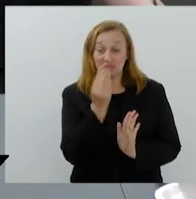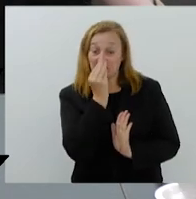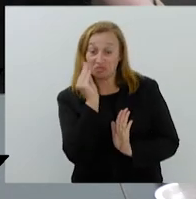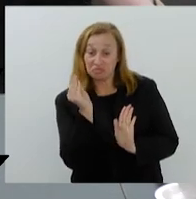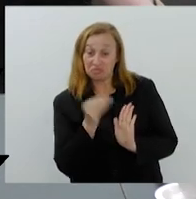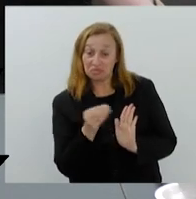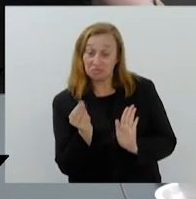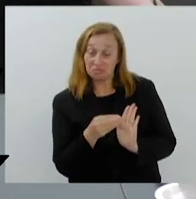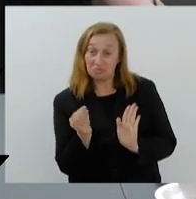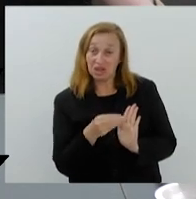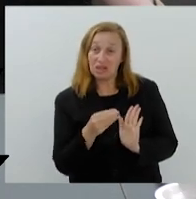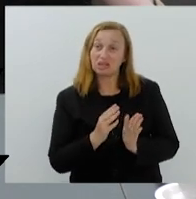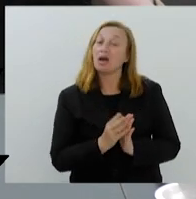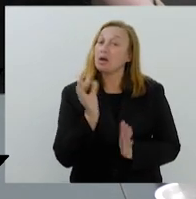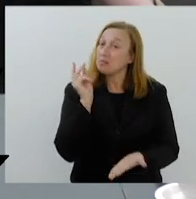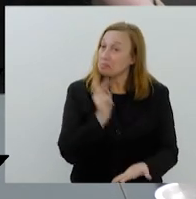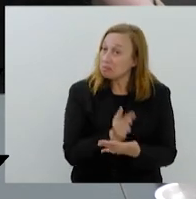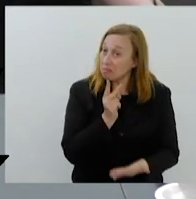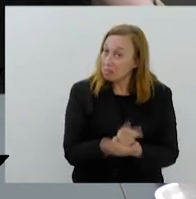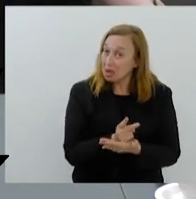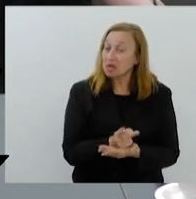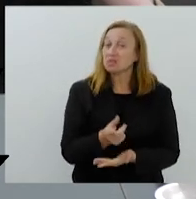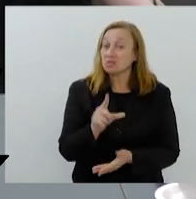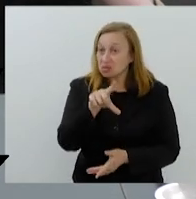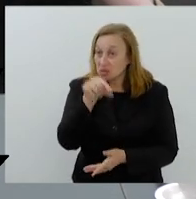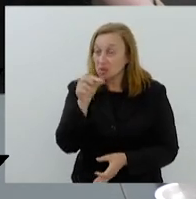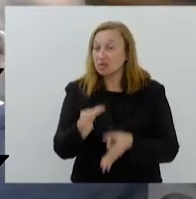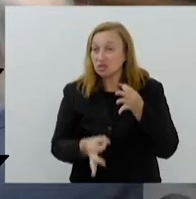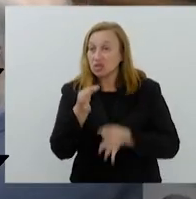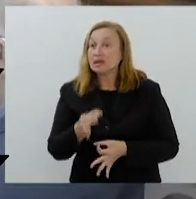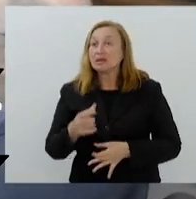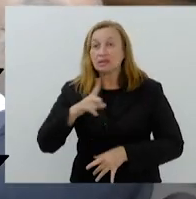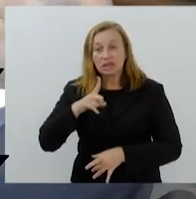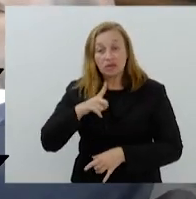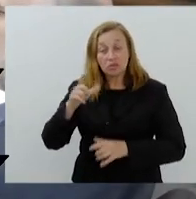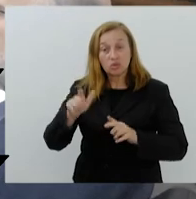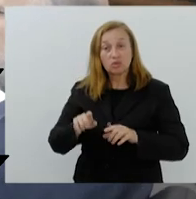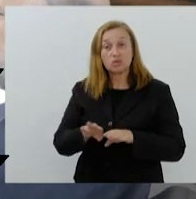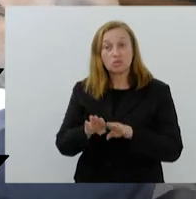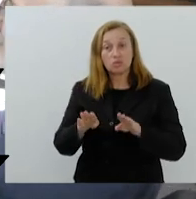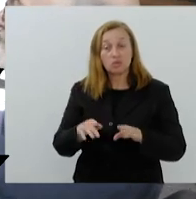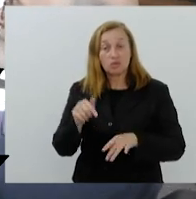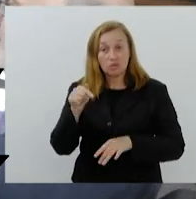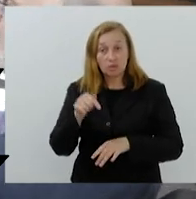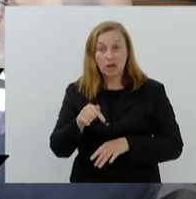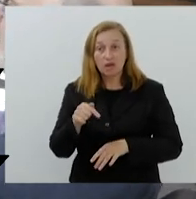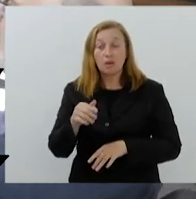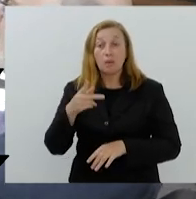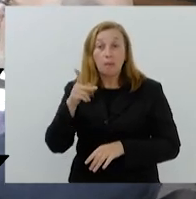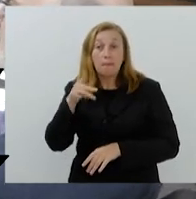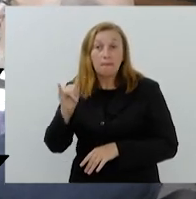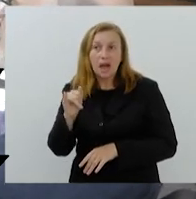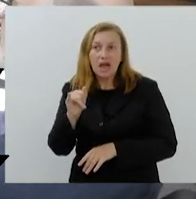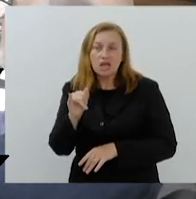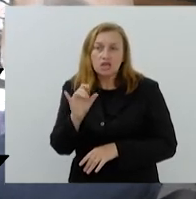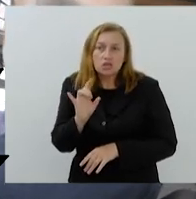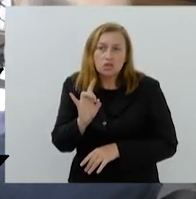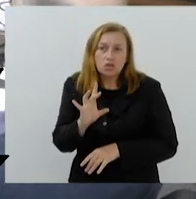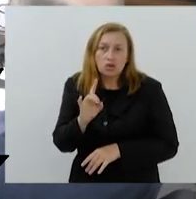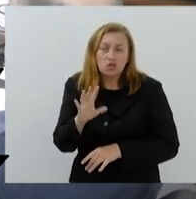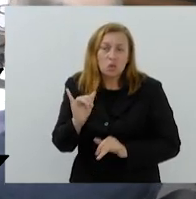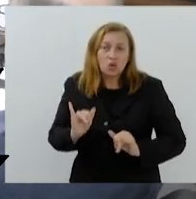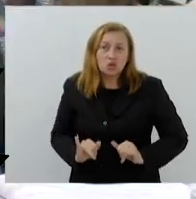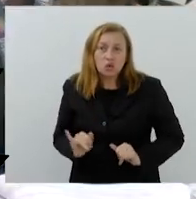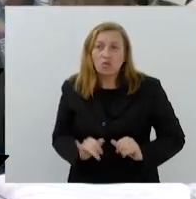Temos um mesmo caso com aqui decisão à mesa. Judicial. Temos um caso aqui à mesa que um pai atípico, inclusive, sofre com